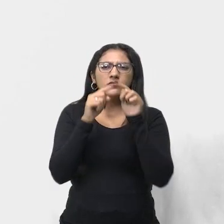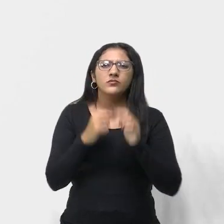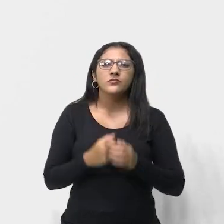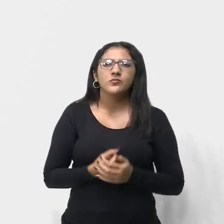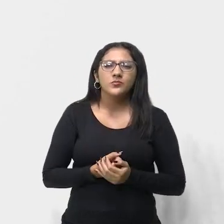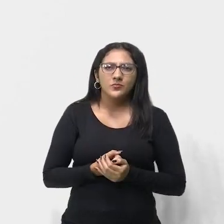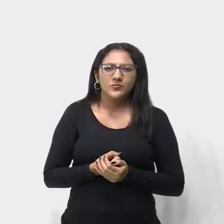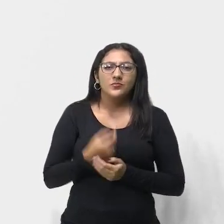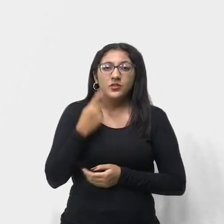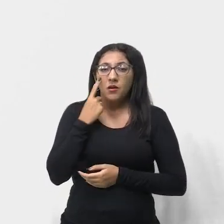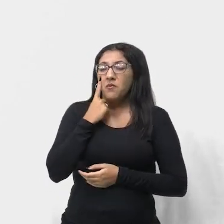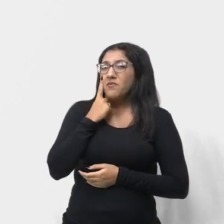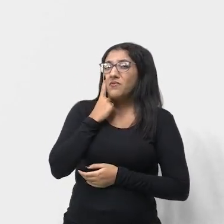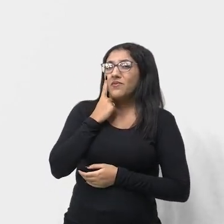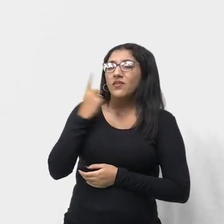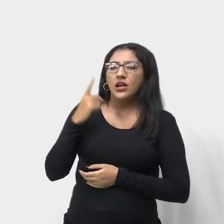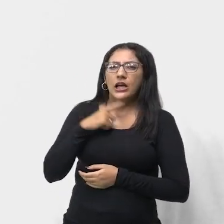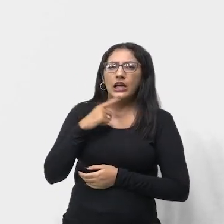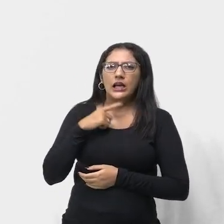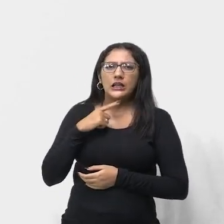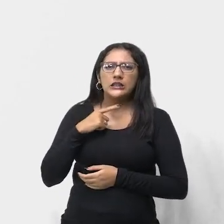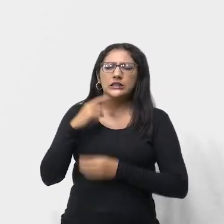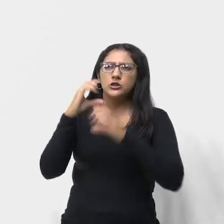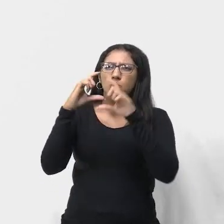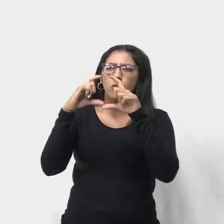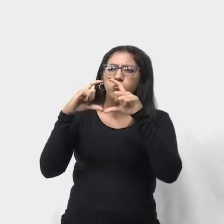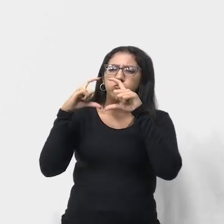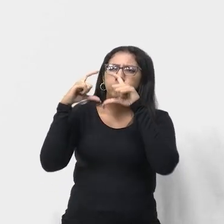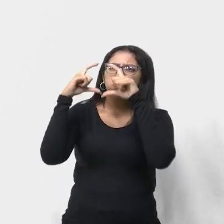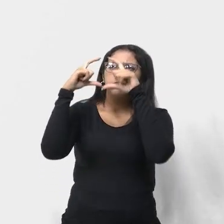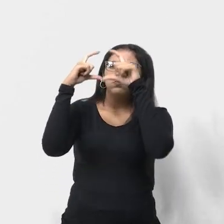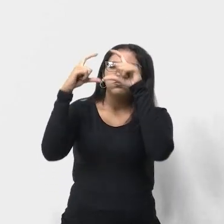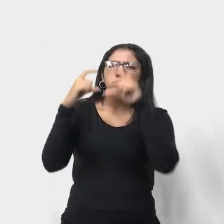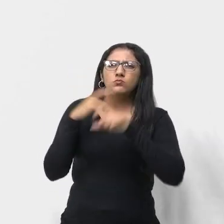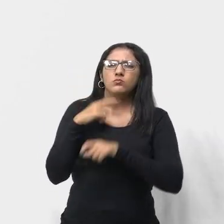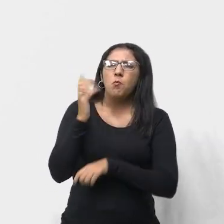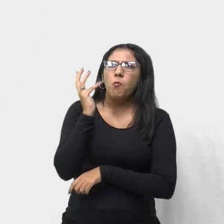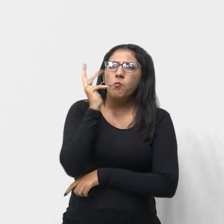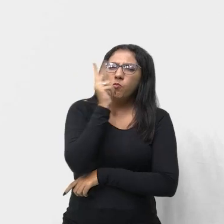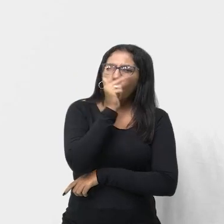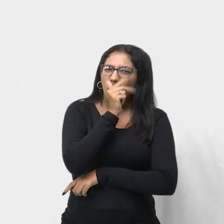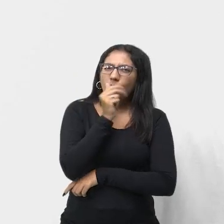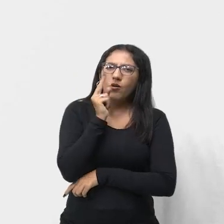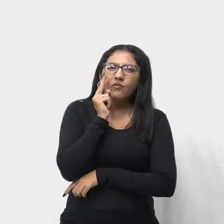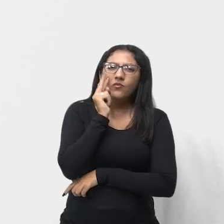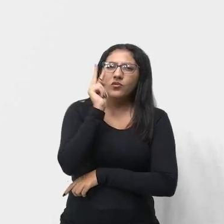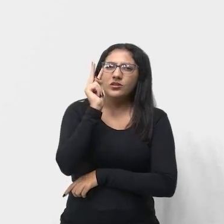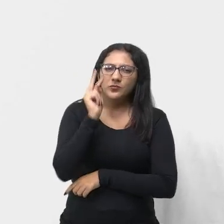lua, né? No caso aí, ela está na sua plenitude, não está minguando, não está, né, nas